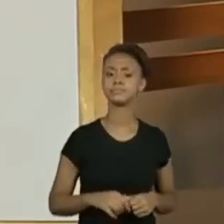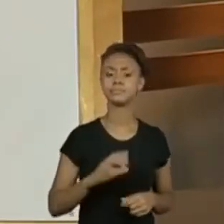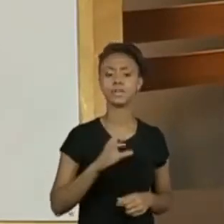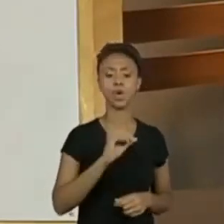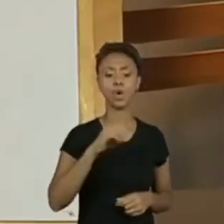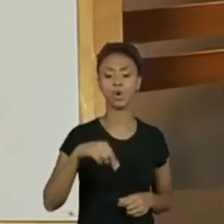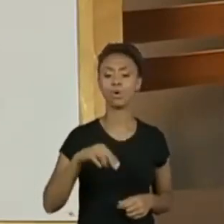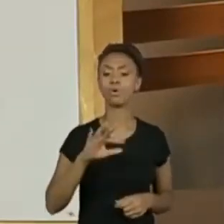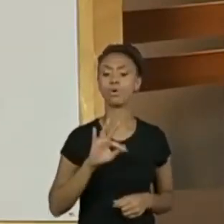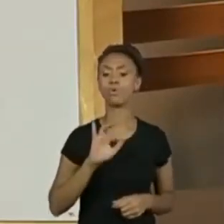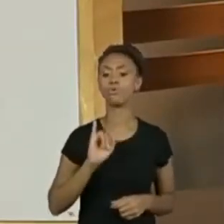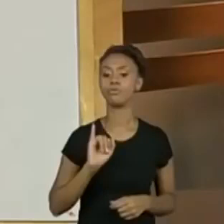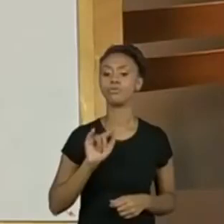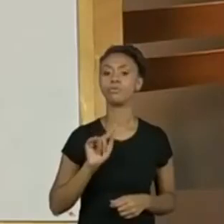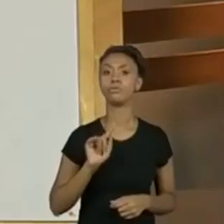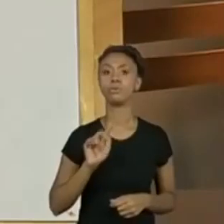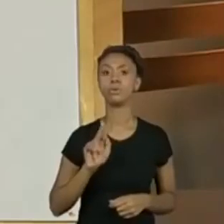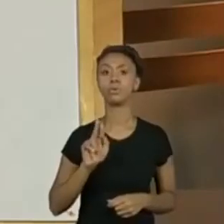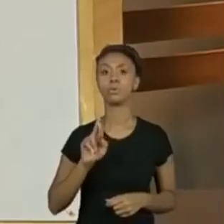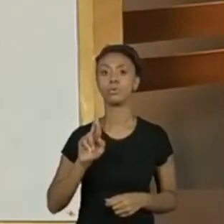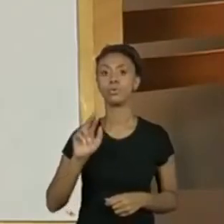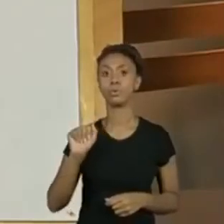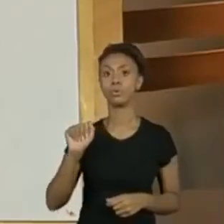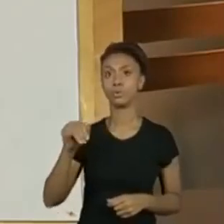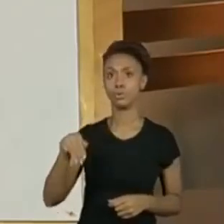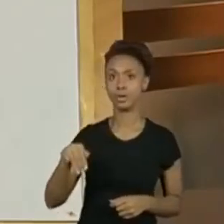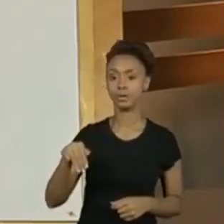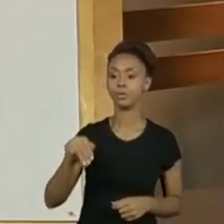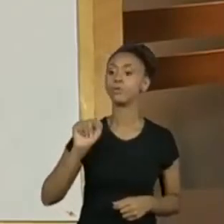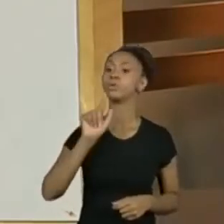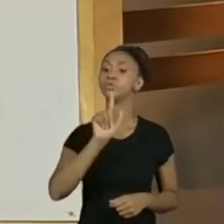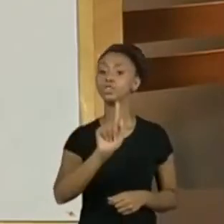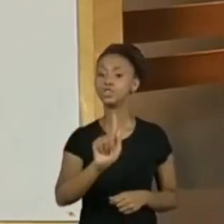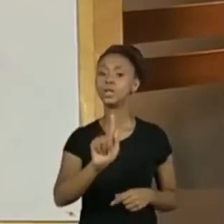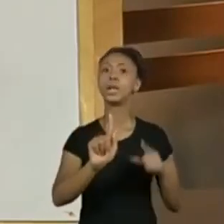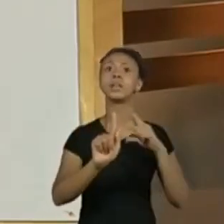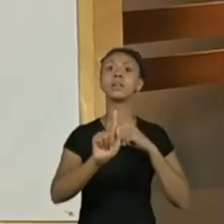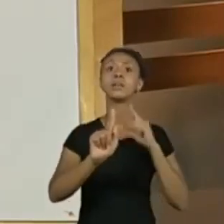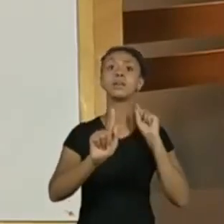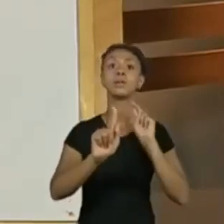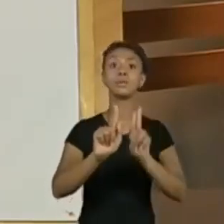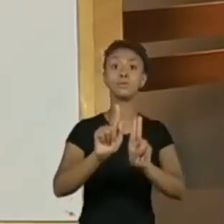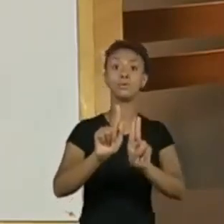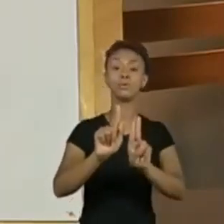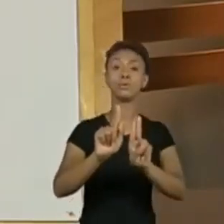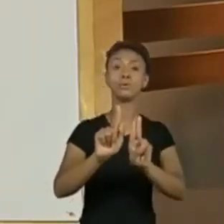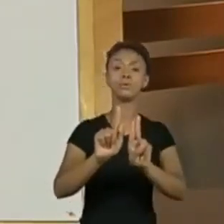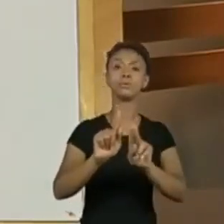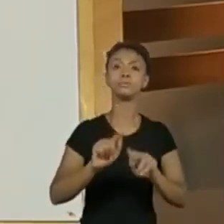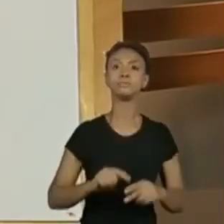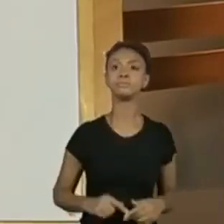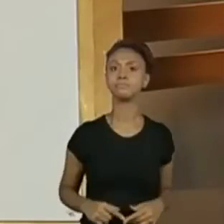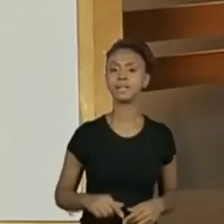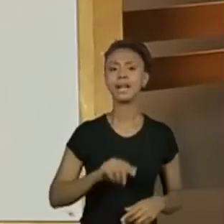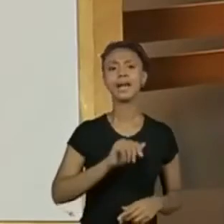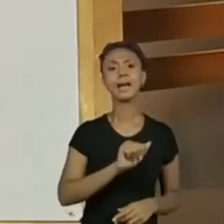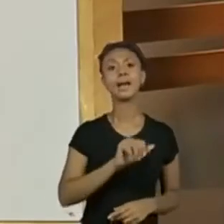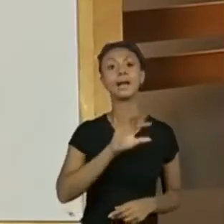Configuram, depois do G, a letra? A letra U. Na